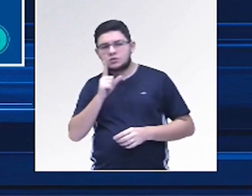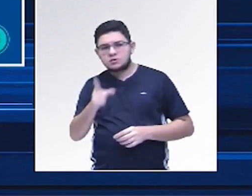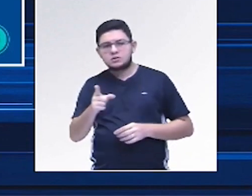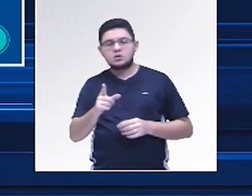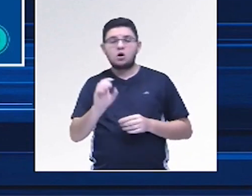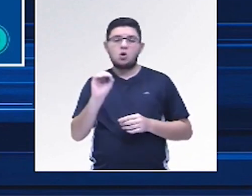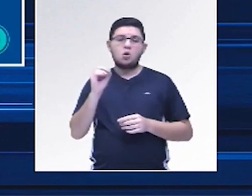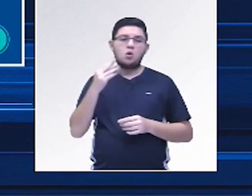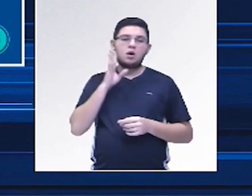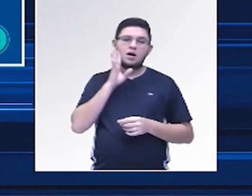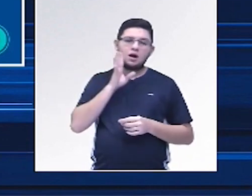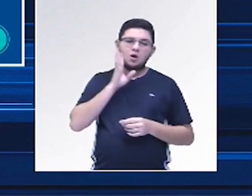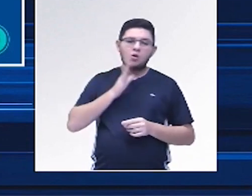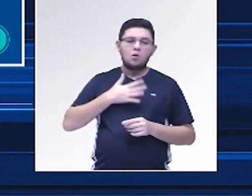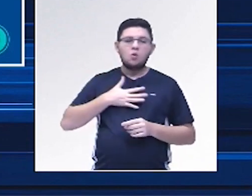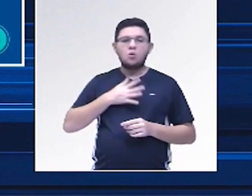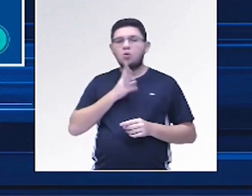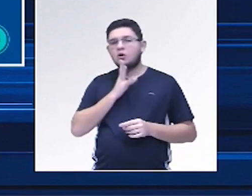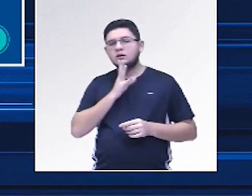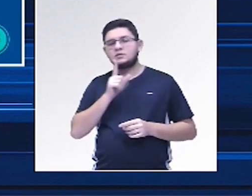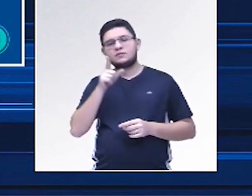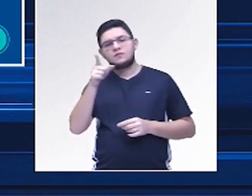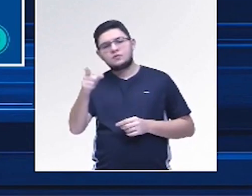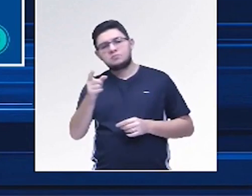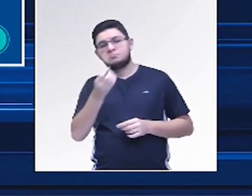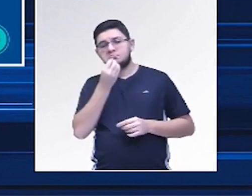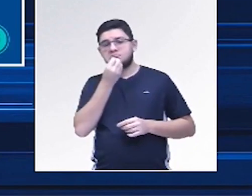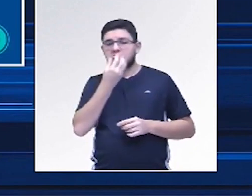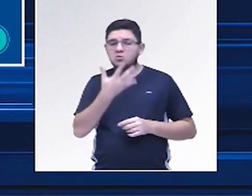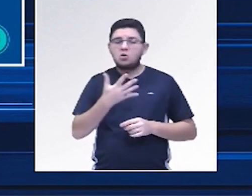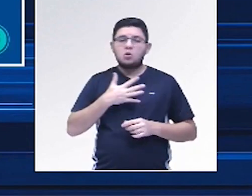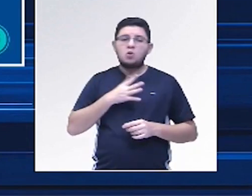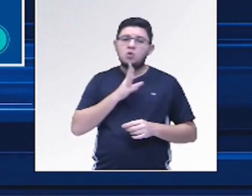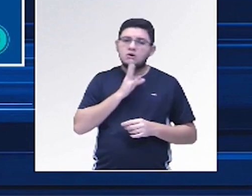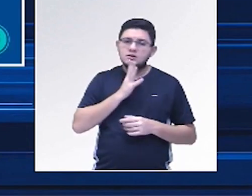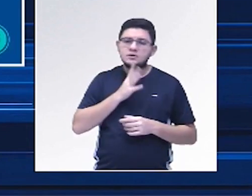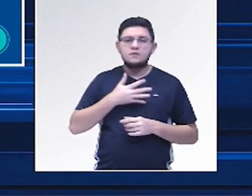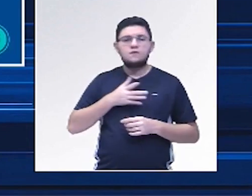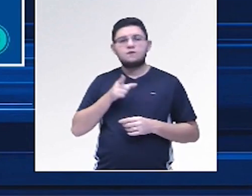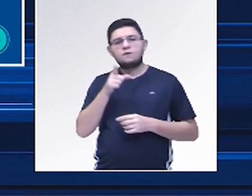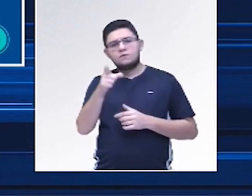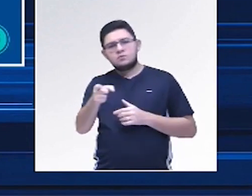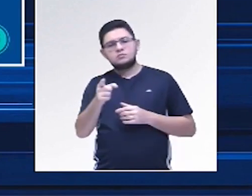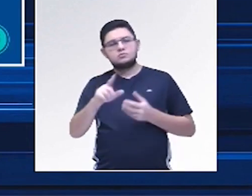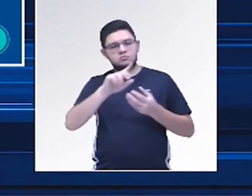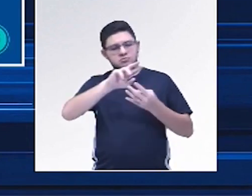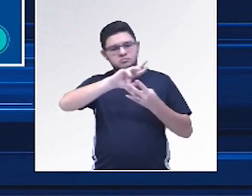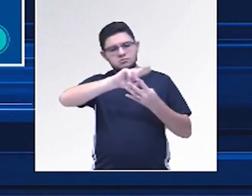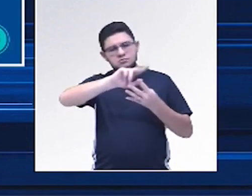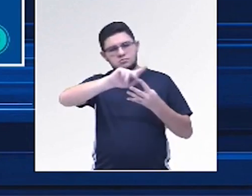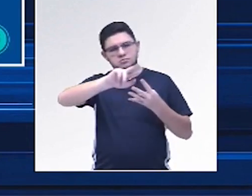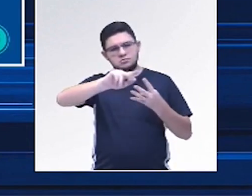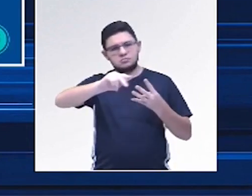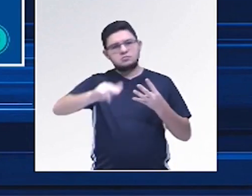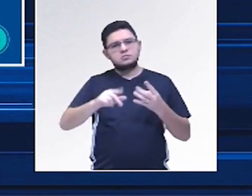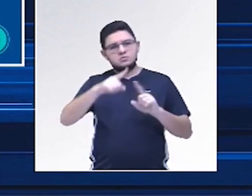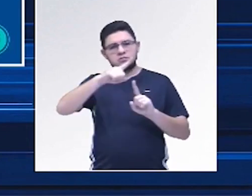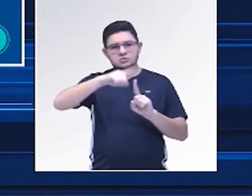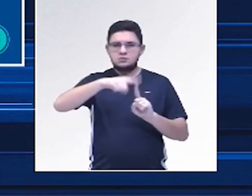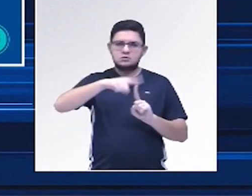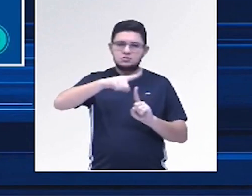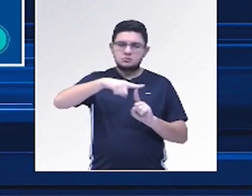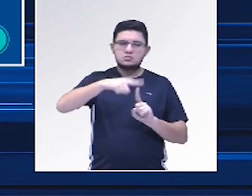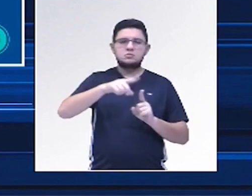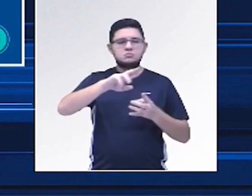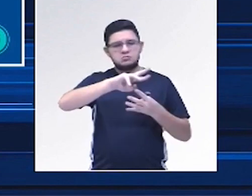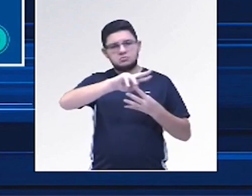tudo bem? Então, please to meet you, nice to meet you, good to meet you. Prazer, ou legal,